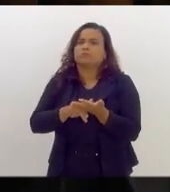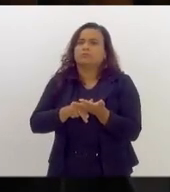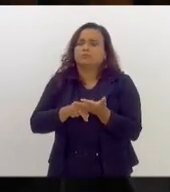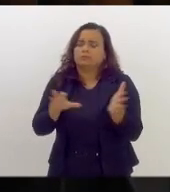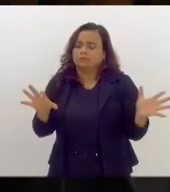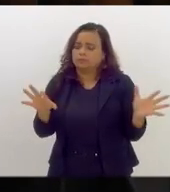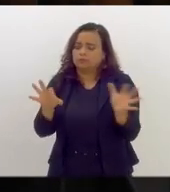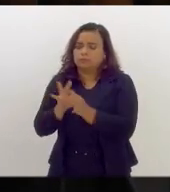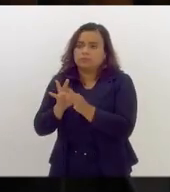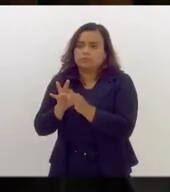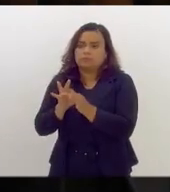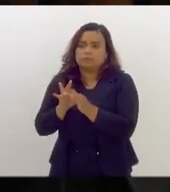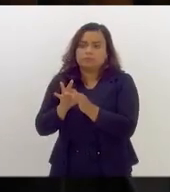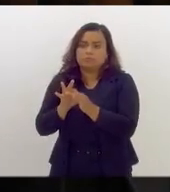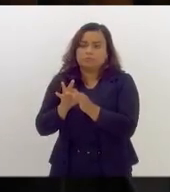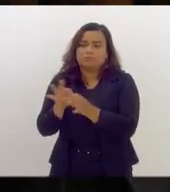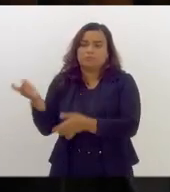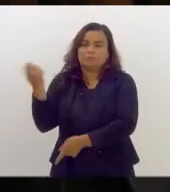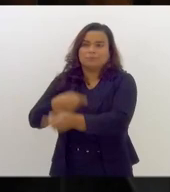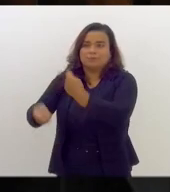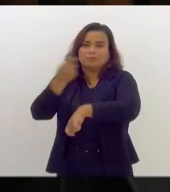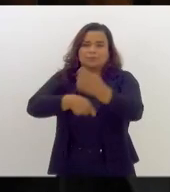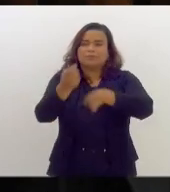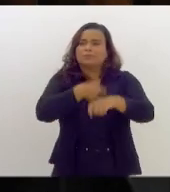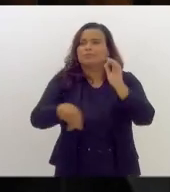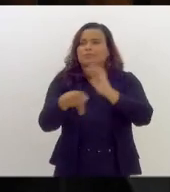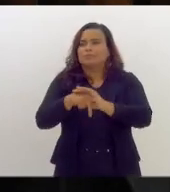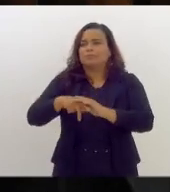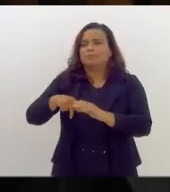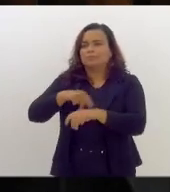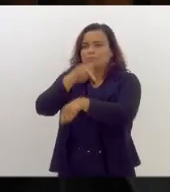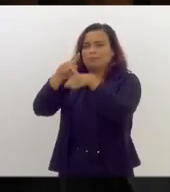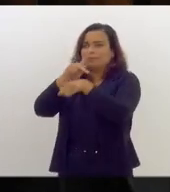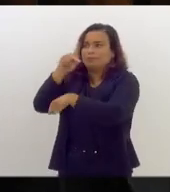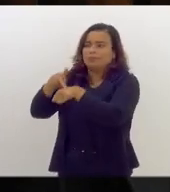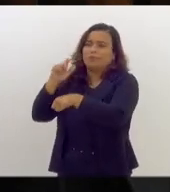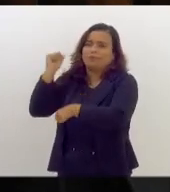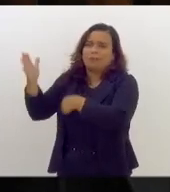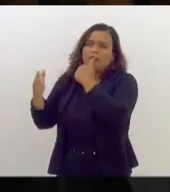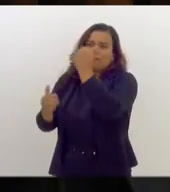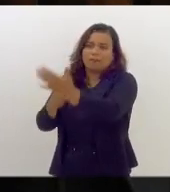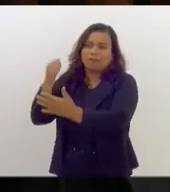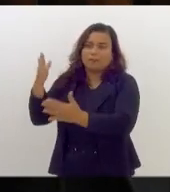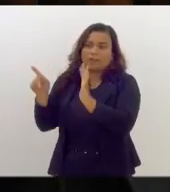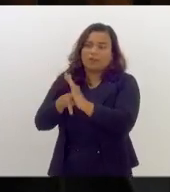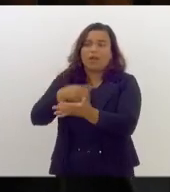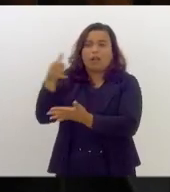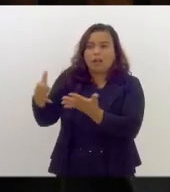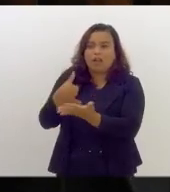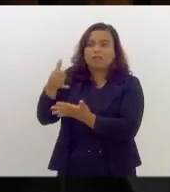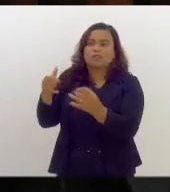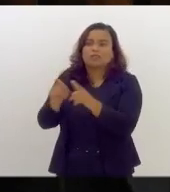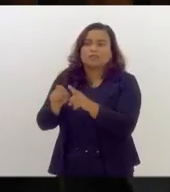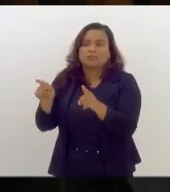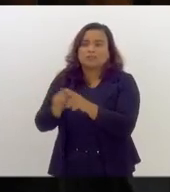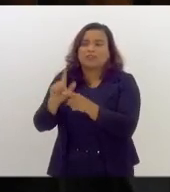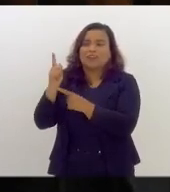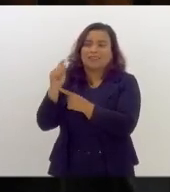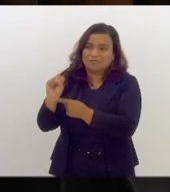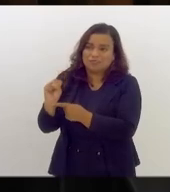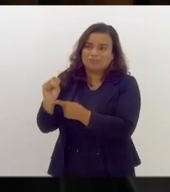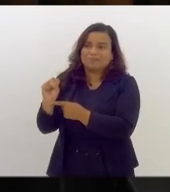associados ao mercado internacional de oligas Isto é